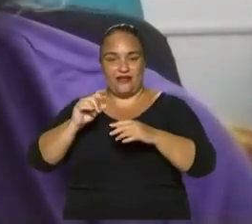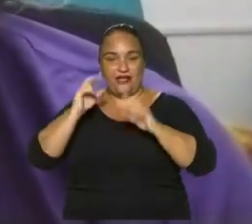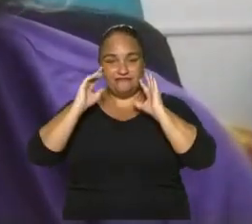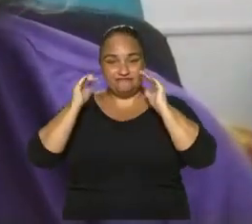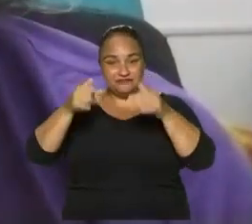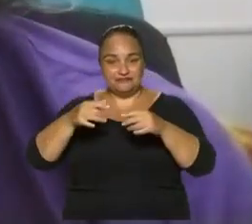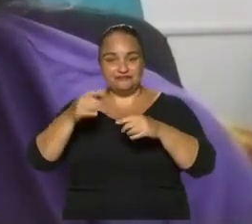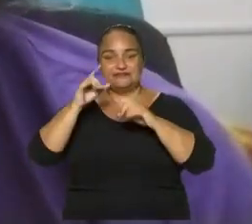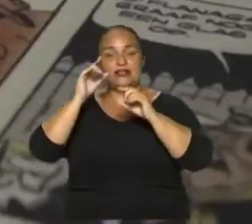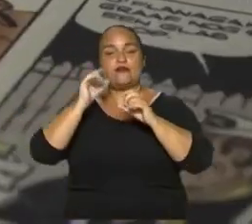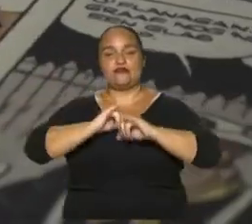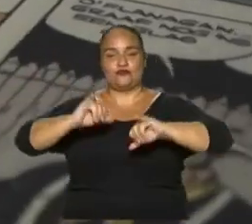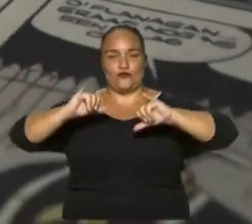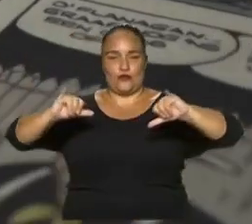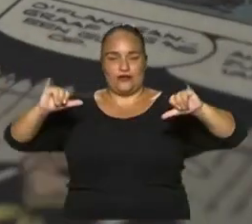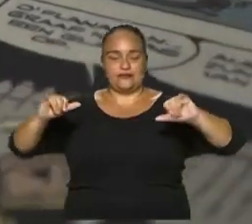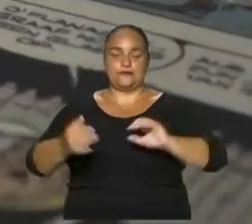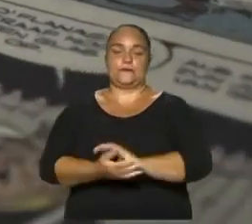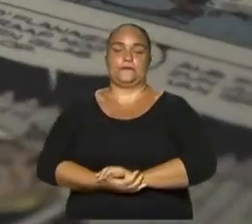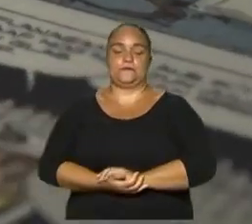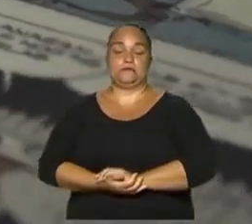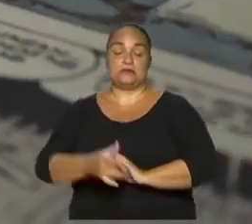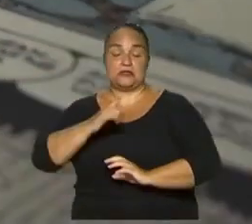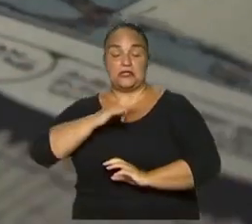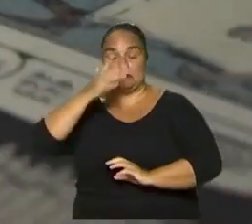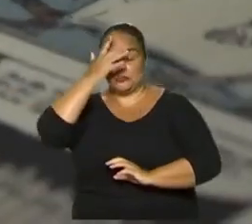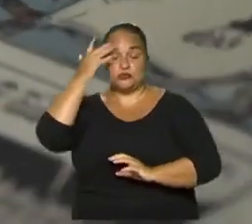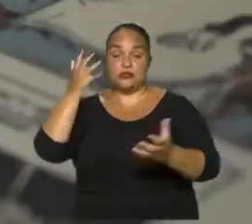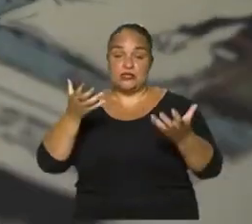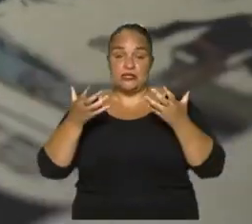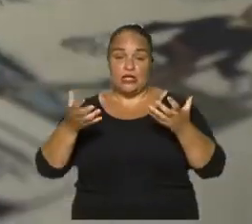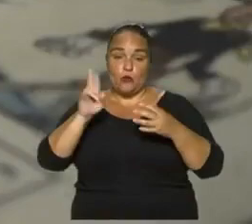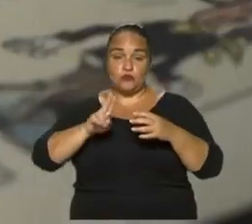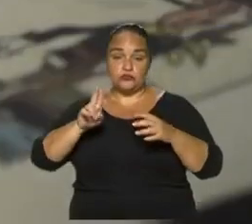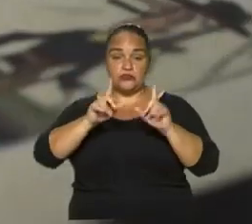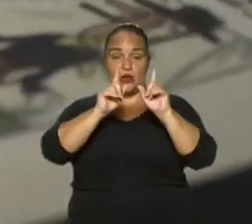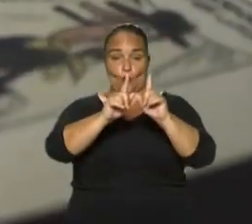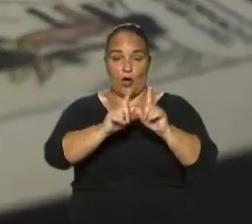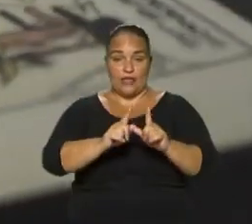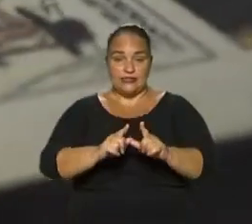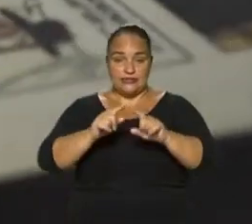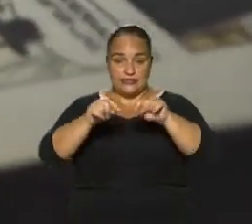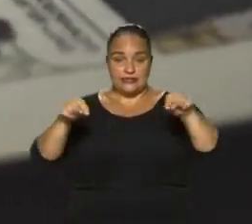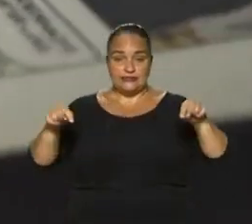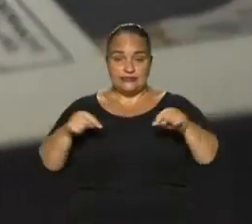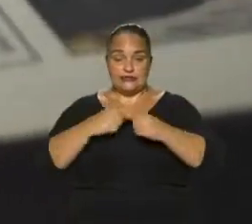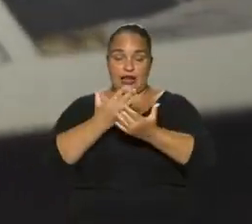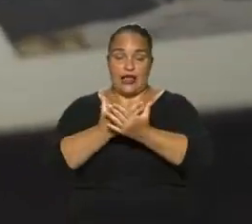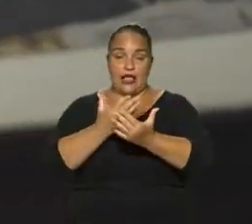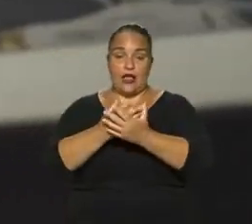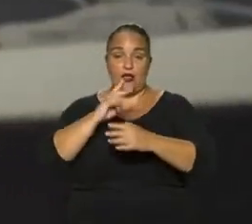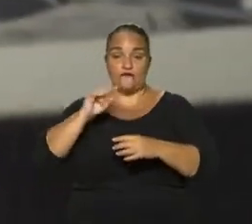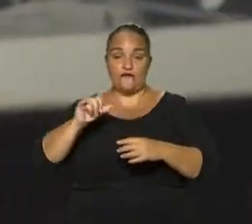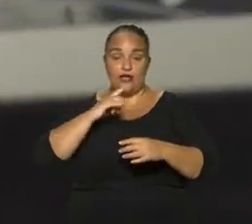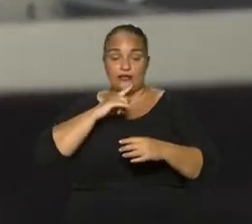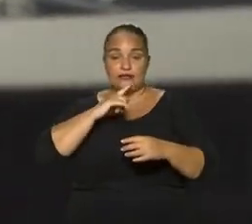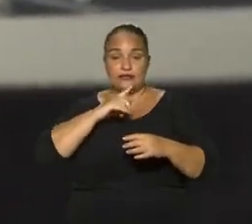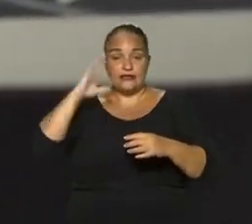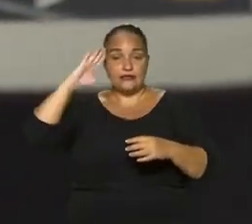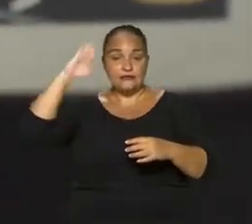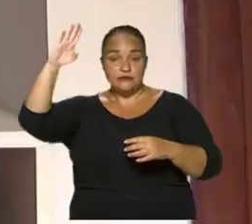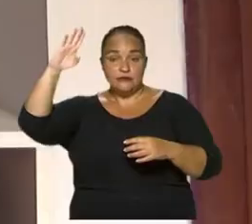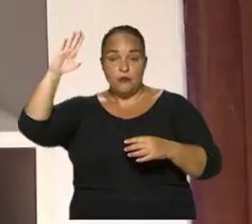essa divulgação, né. O professor que queira usar histórias em quadrinhos na sala de aula, ele vai ter principalmente de